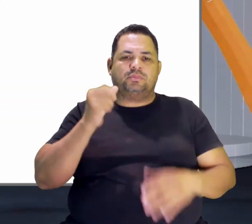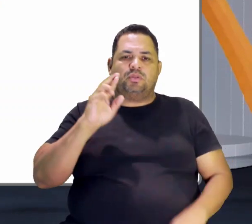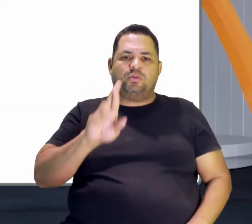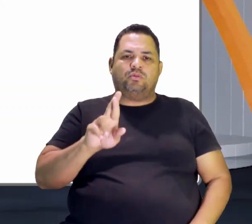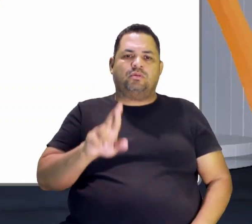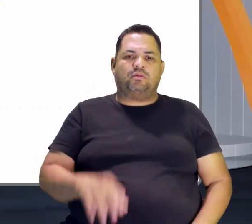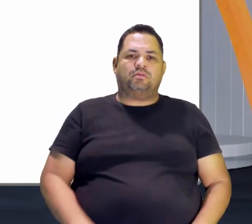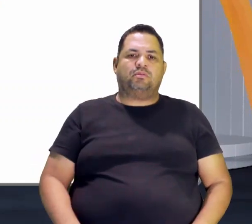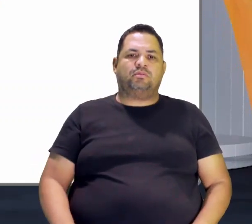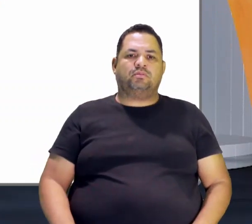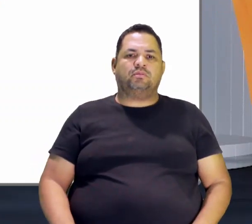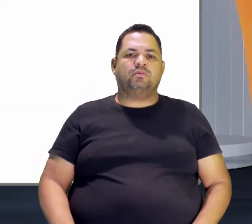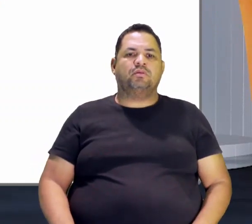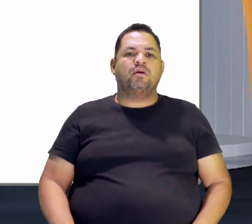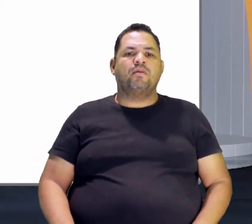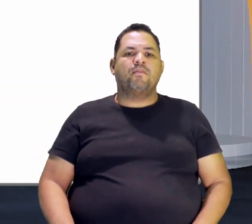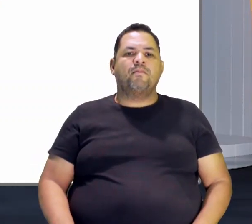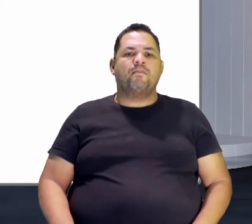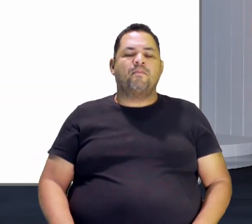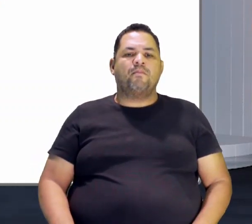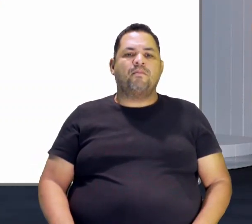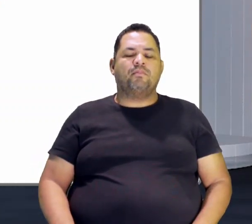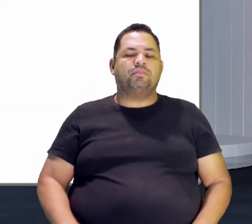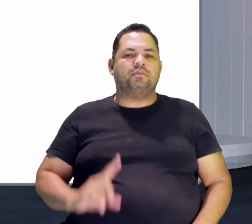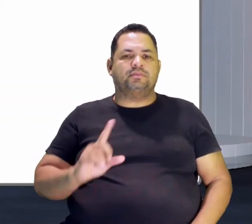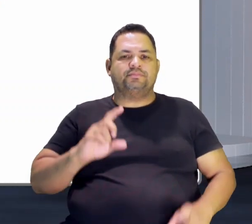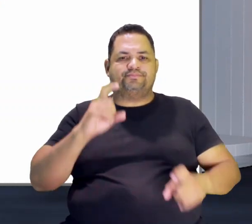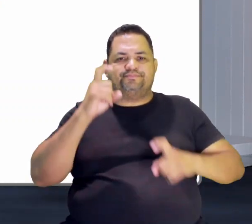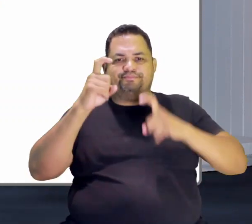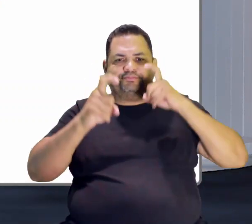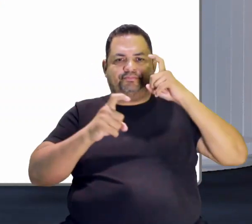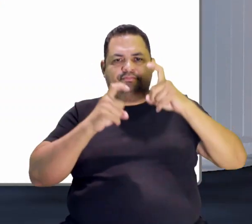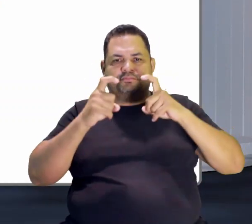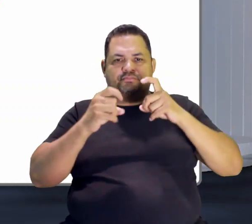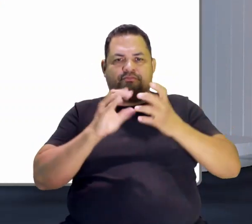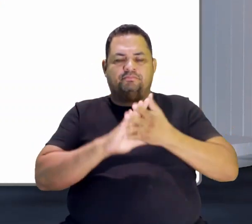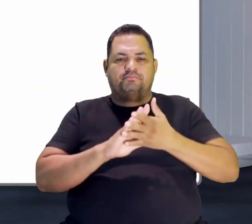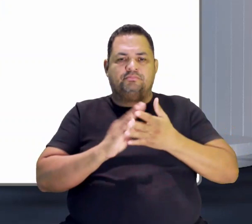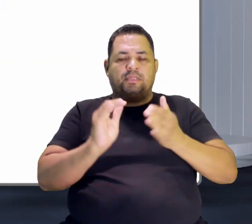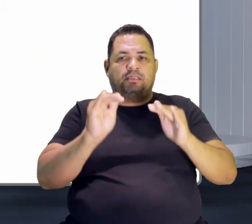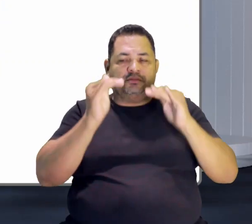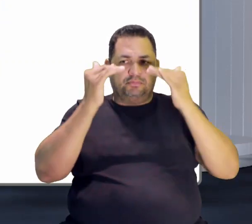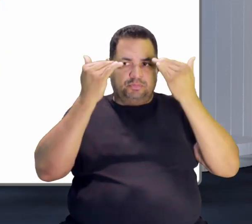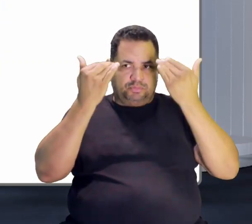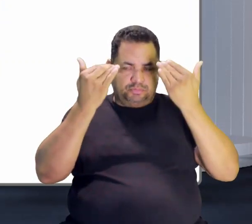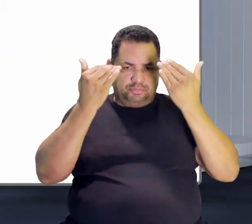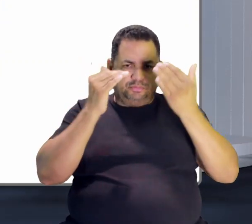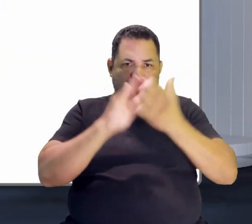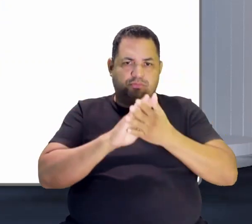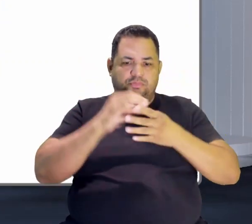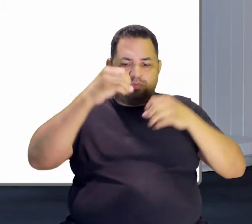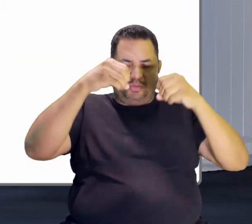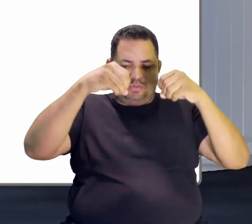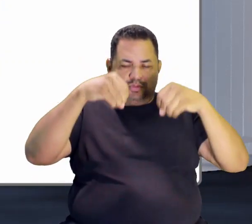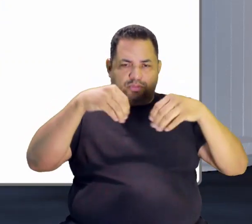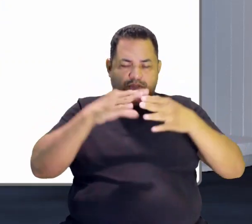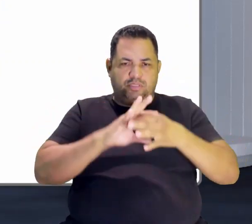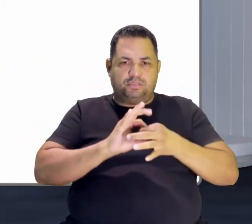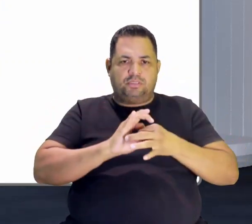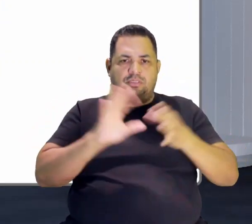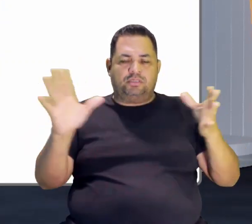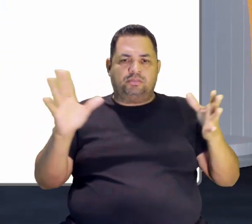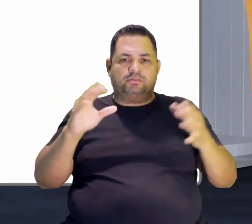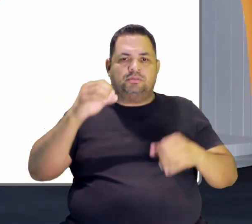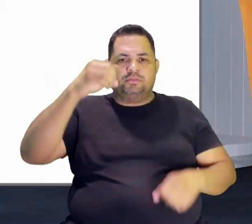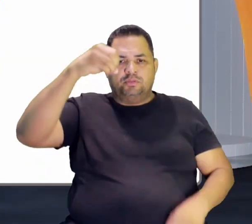tá bom? Então, não se preocupem, estejam sempre atentos que queda dos corpos, queda livre. Se